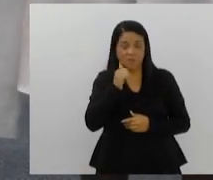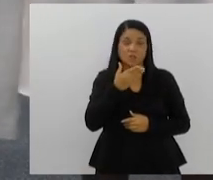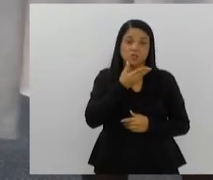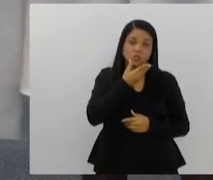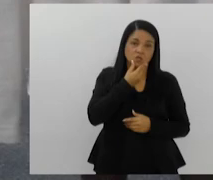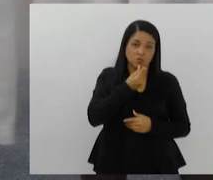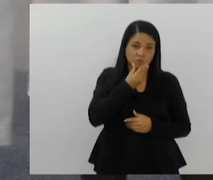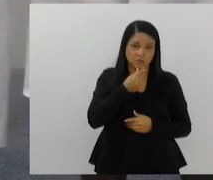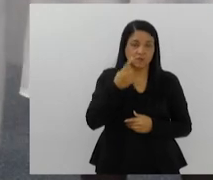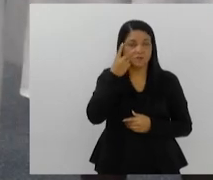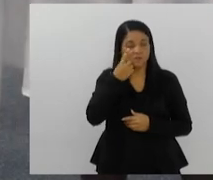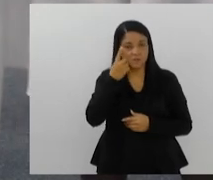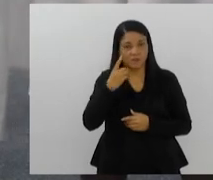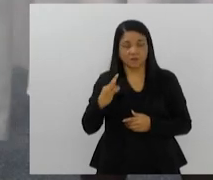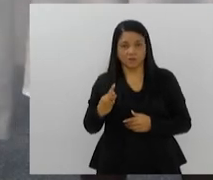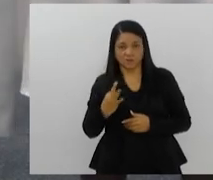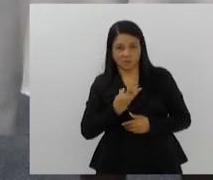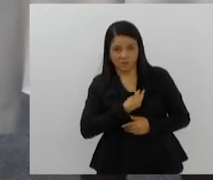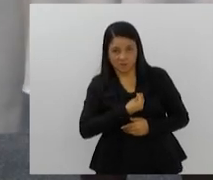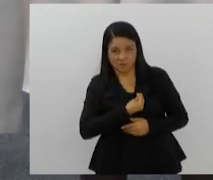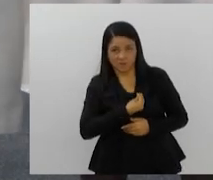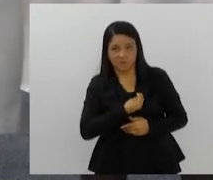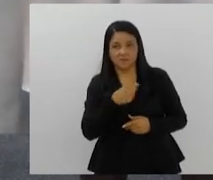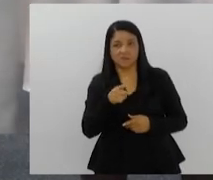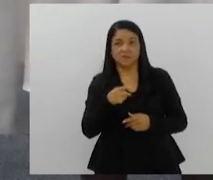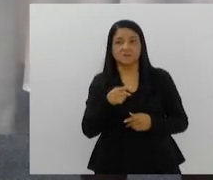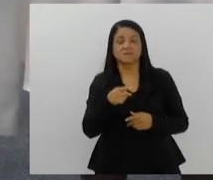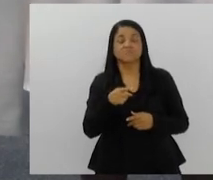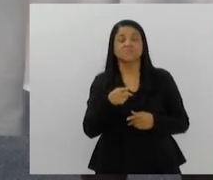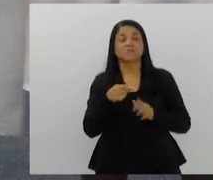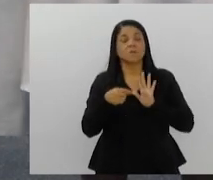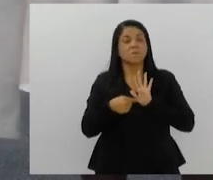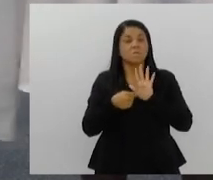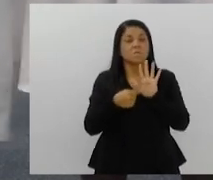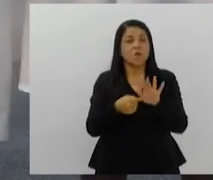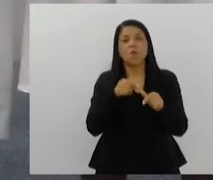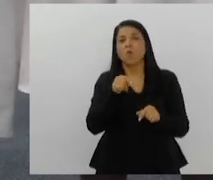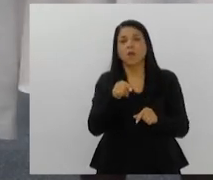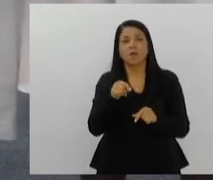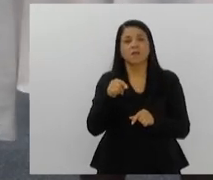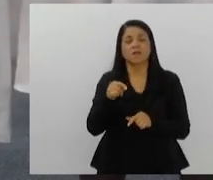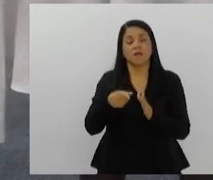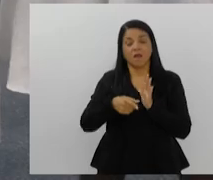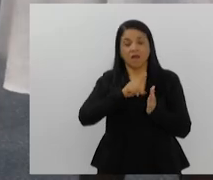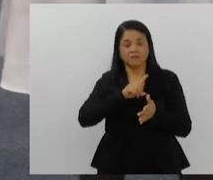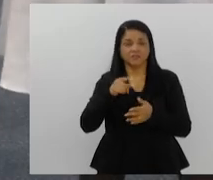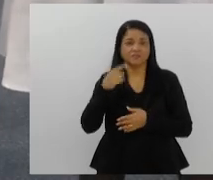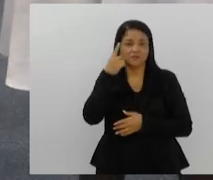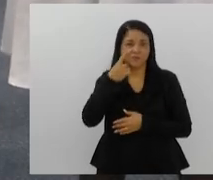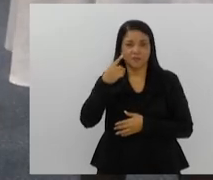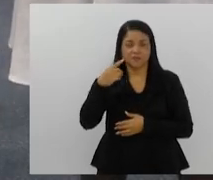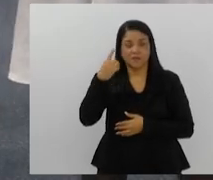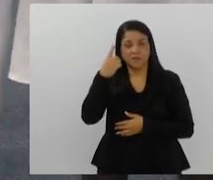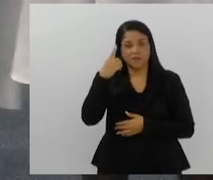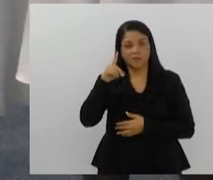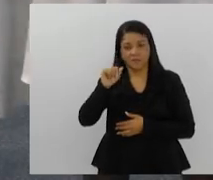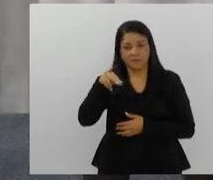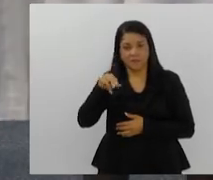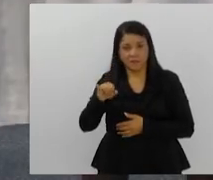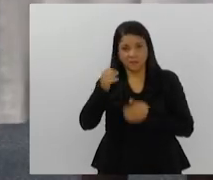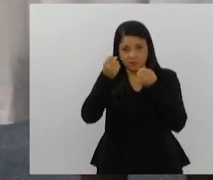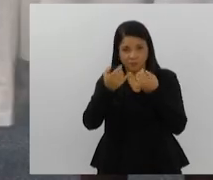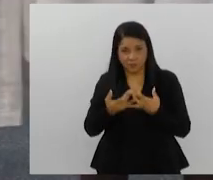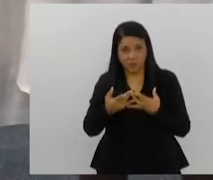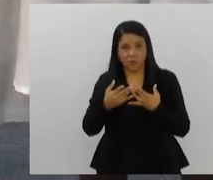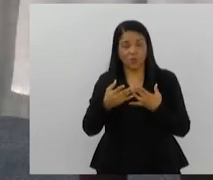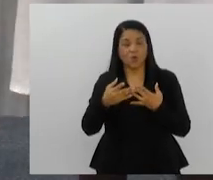deputados homens trans. Ele vai no sentido daquilo que a deputada Dani Monteiro afirmou, de consolidar a presença das